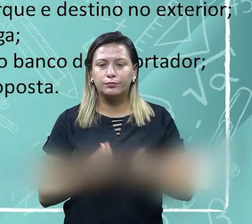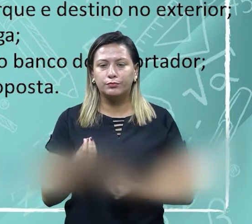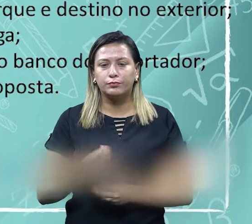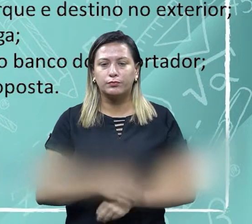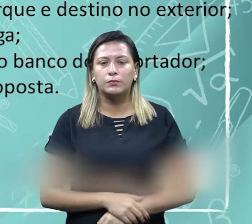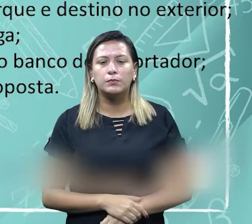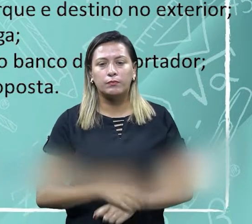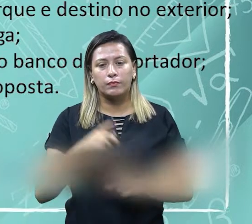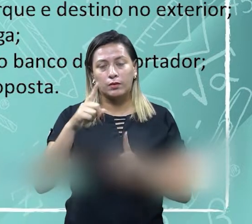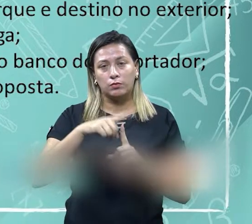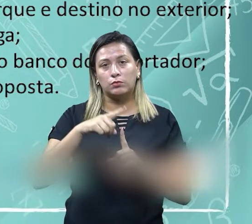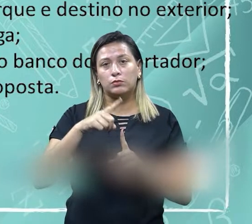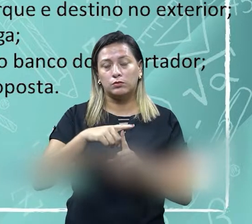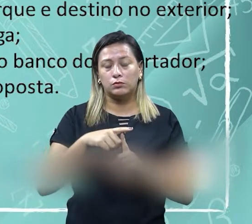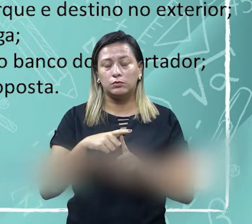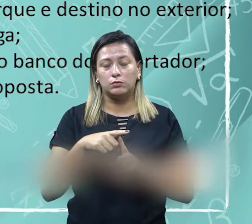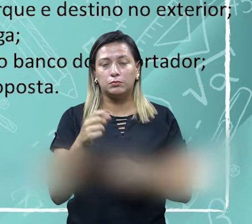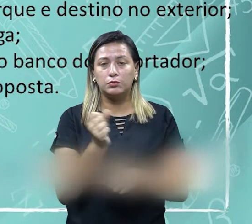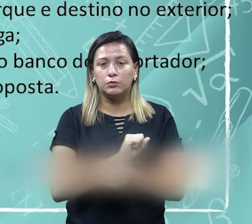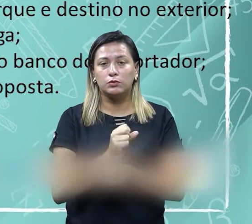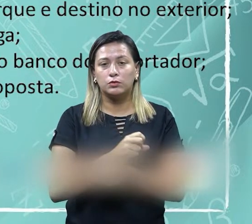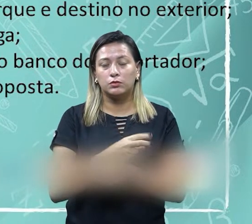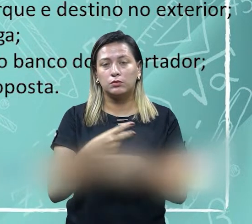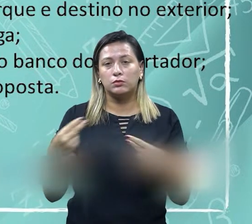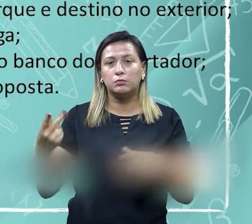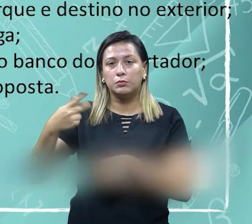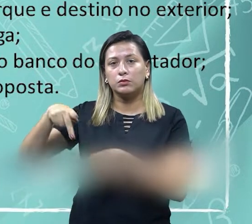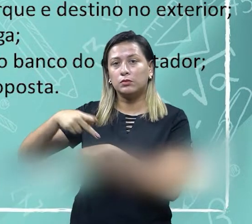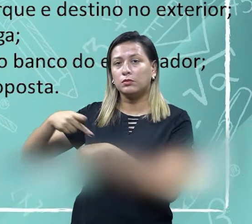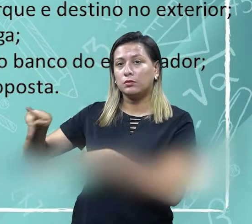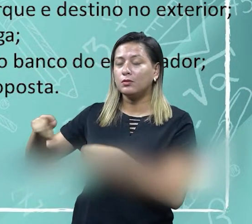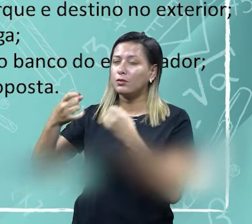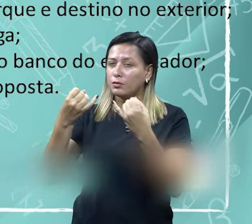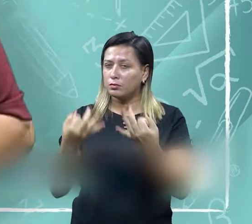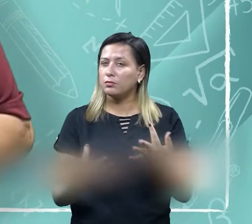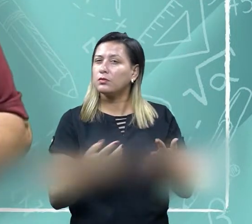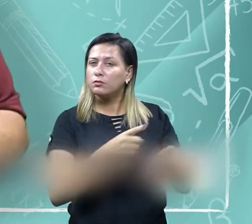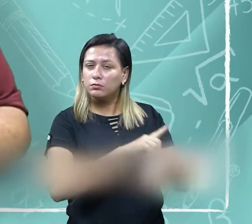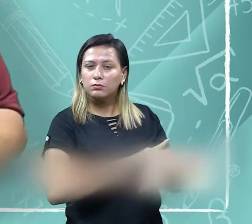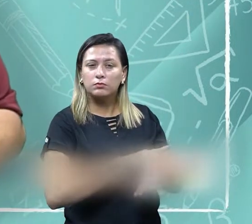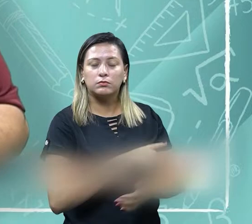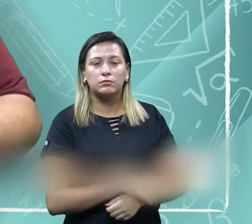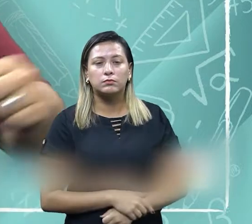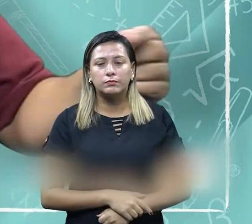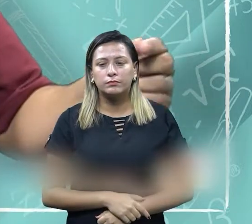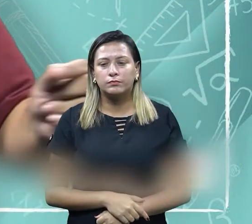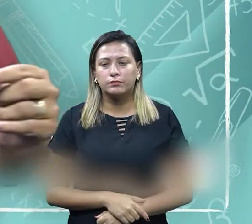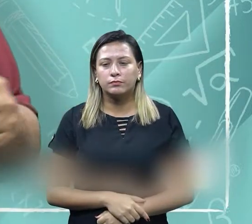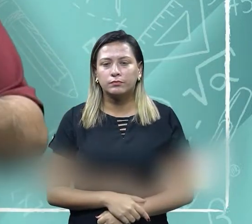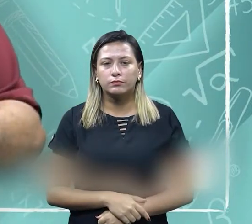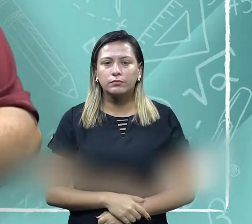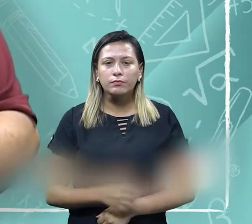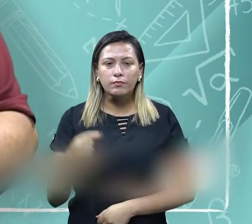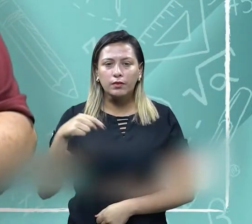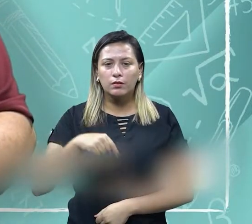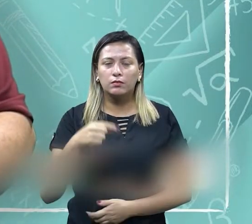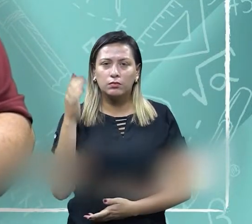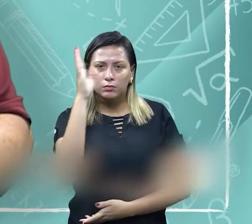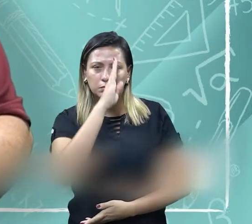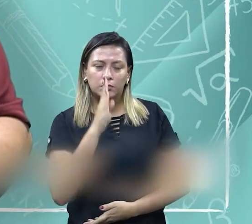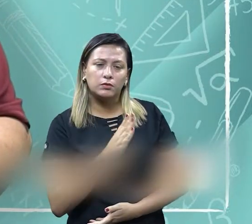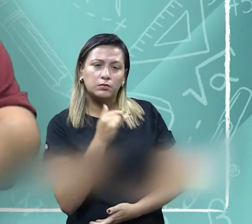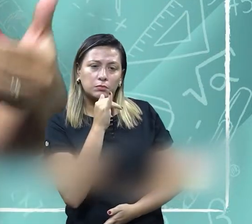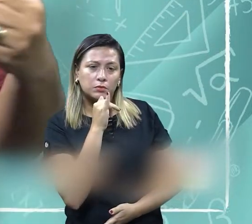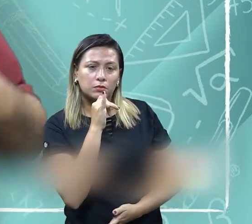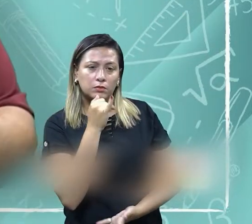O tipo de transporte internacional, esse é bem interessante, eu acabei de falar sobre isso, sobre esse transporte. Lógico que chegar no